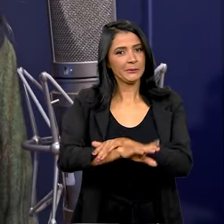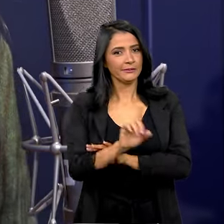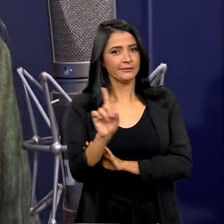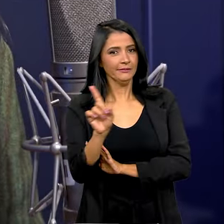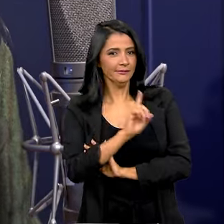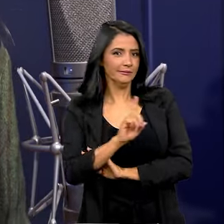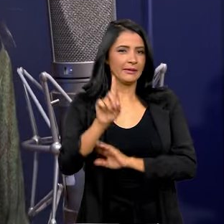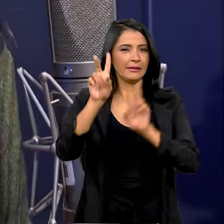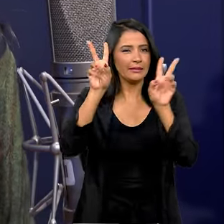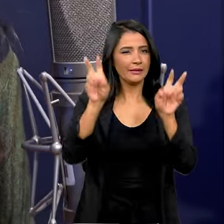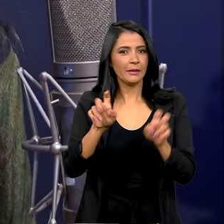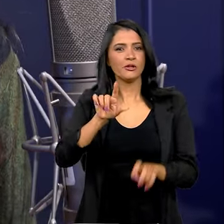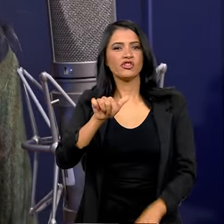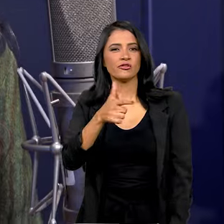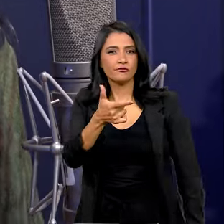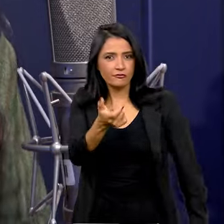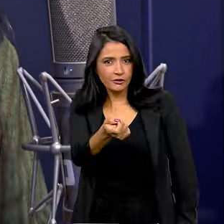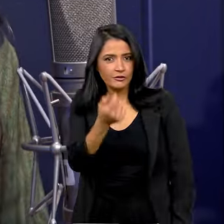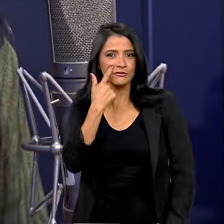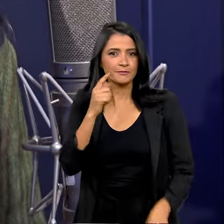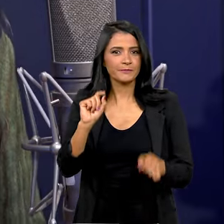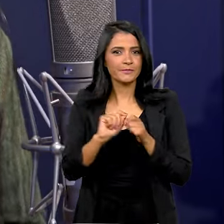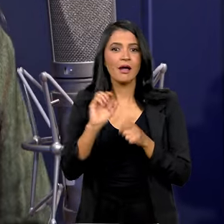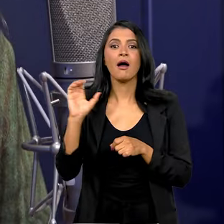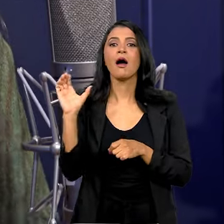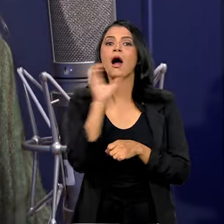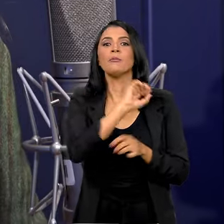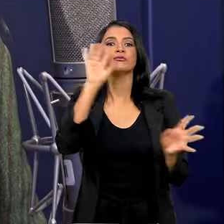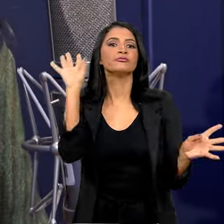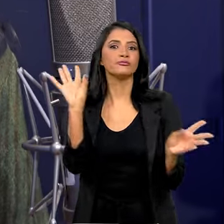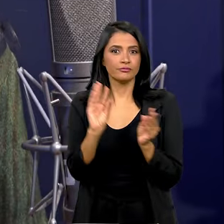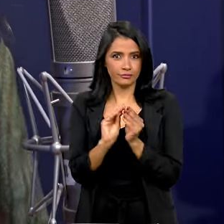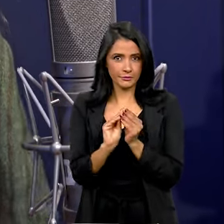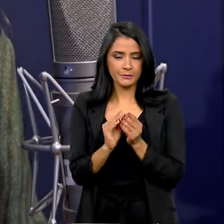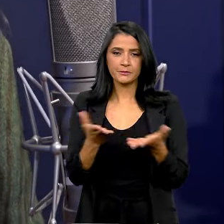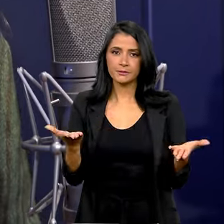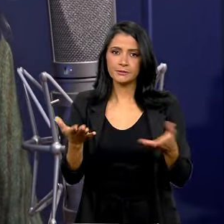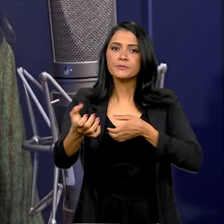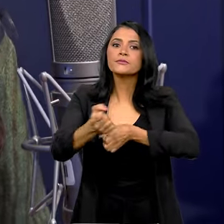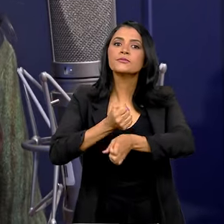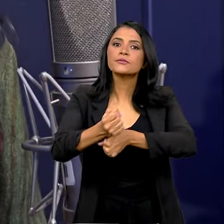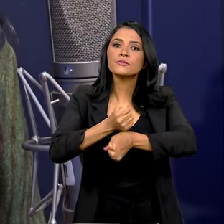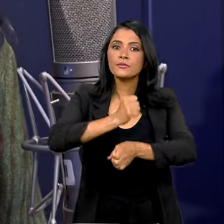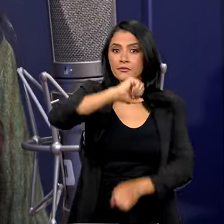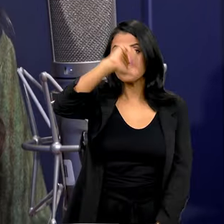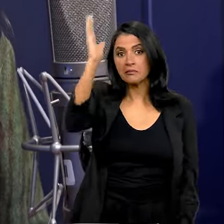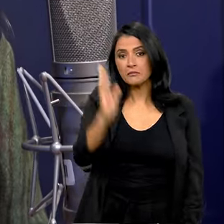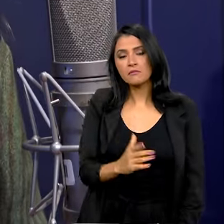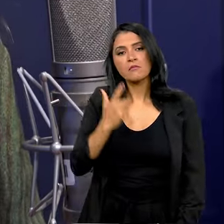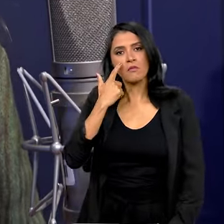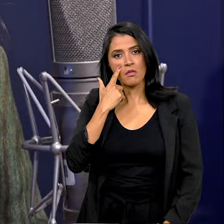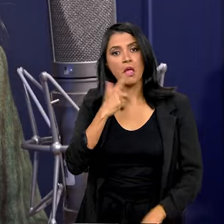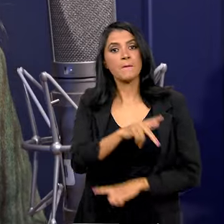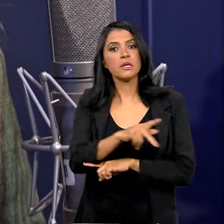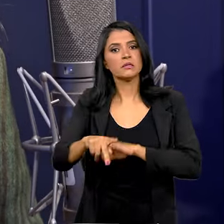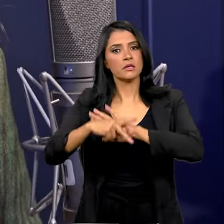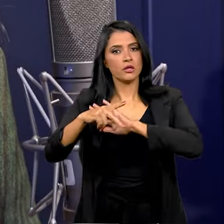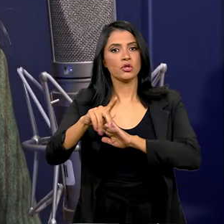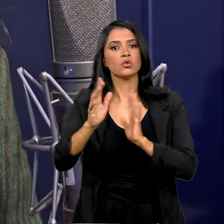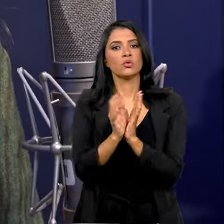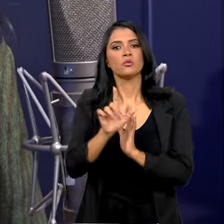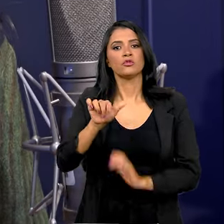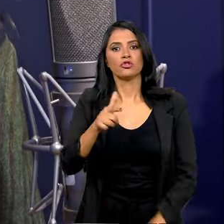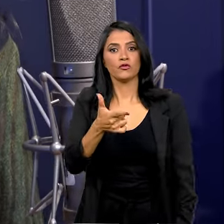acostumado com esse tema de G20 eu vou fazer um breve resumo este ano o Brasil Preside o